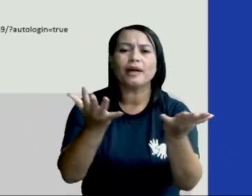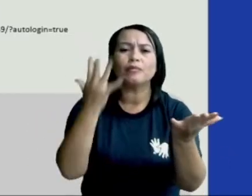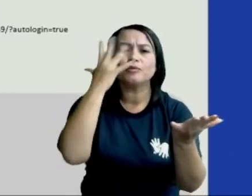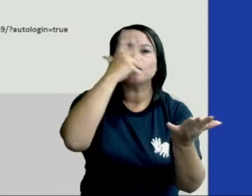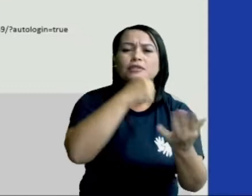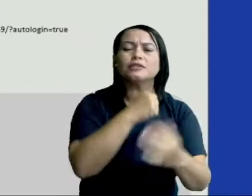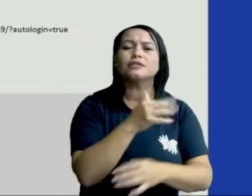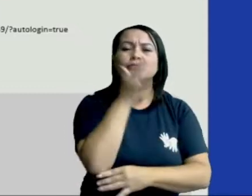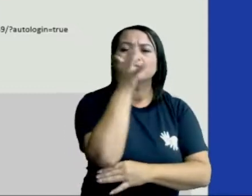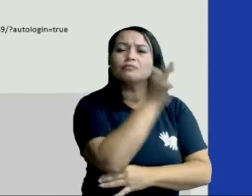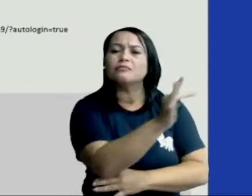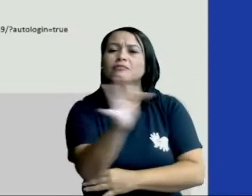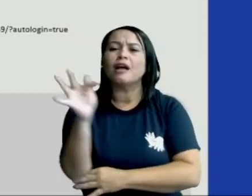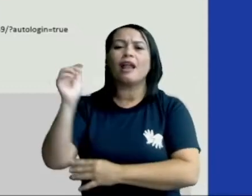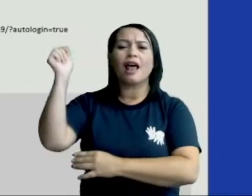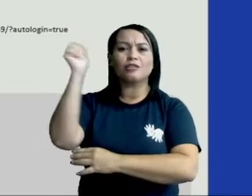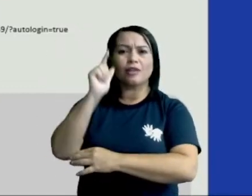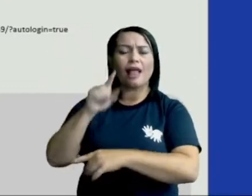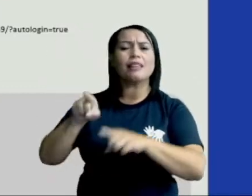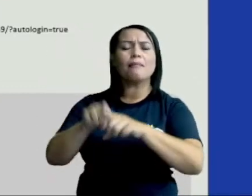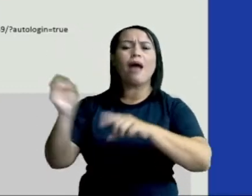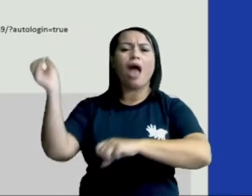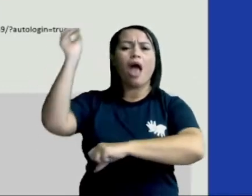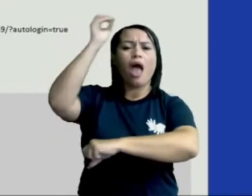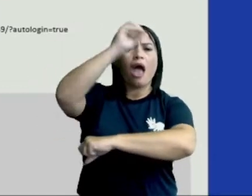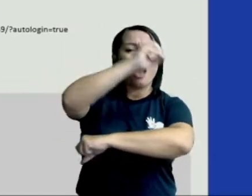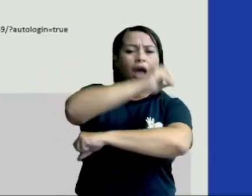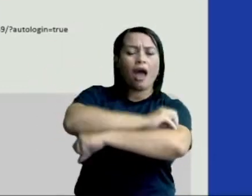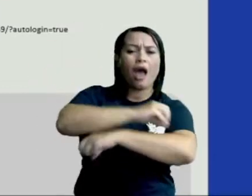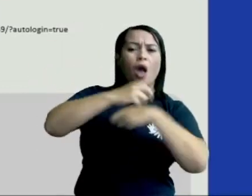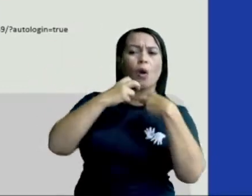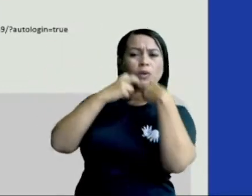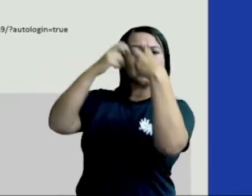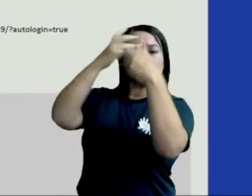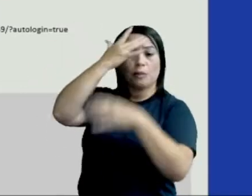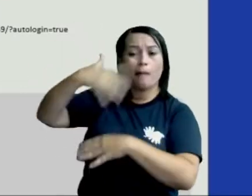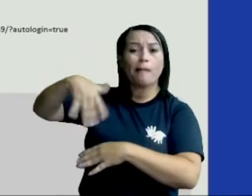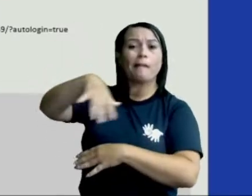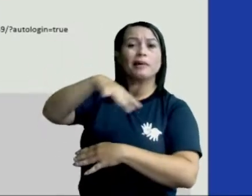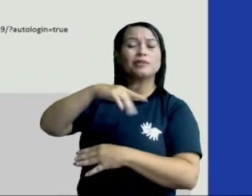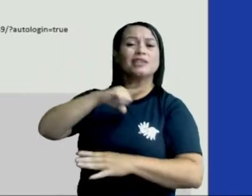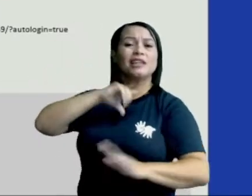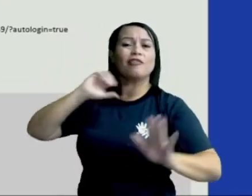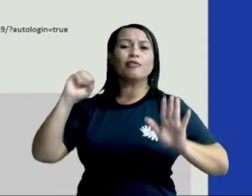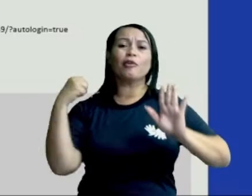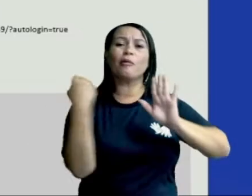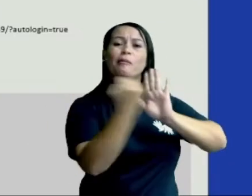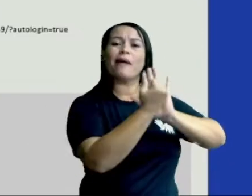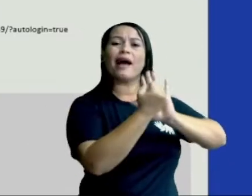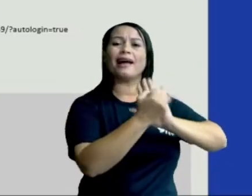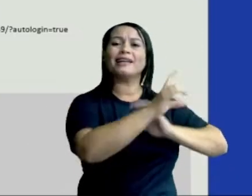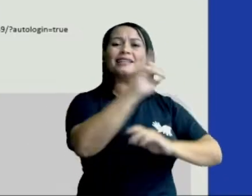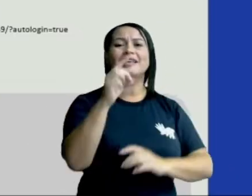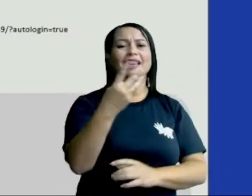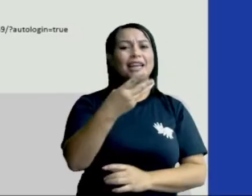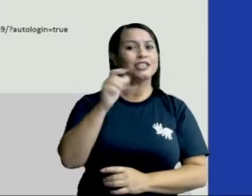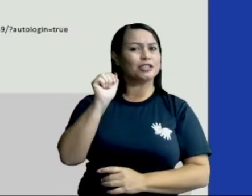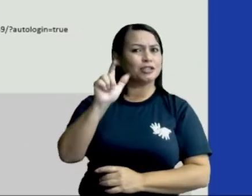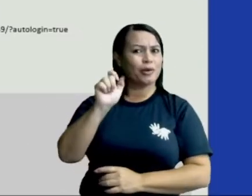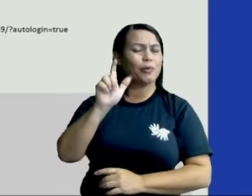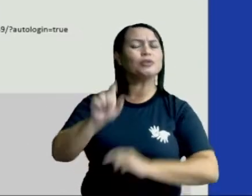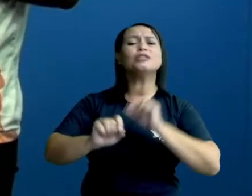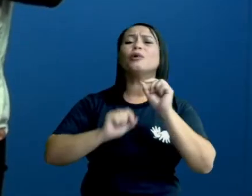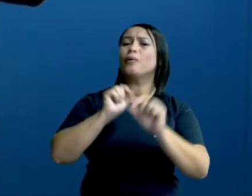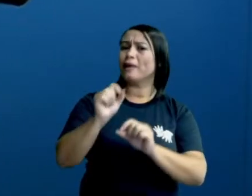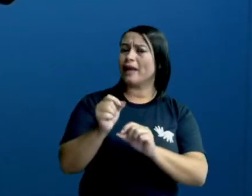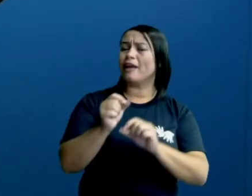repetem pela aurora e no sol posto o grito de teus filhos denotados que nos legaram o dia 3 de agosto. Esse hino ele foi